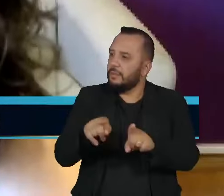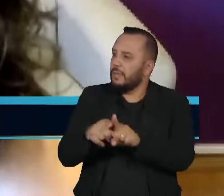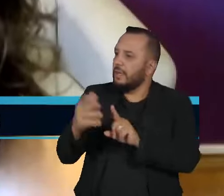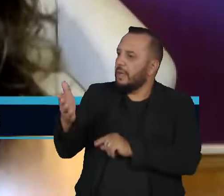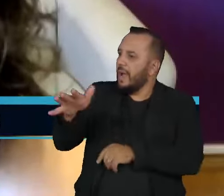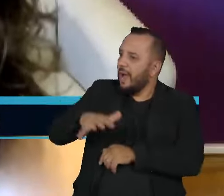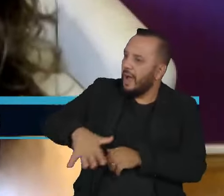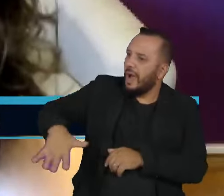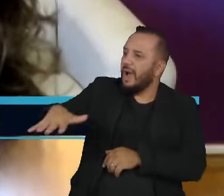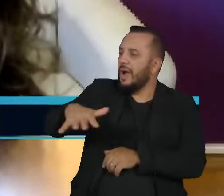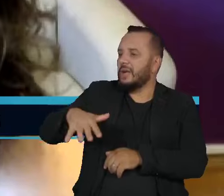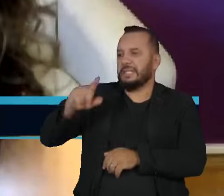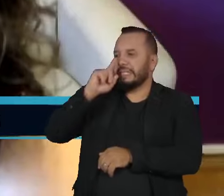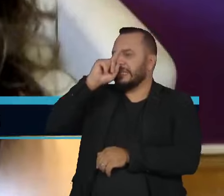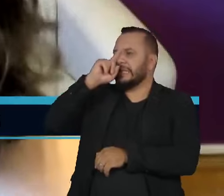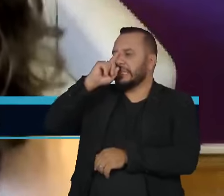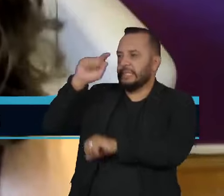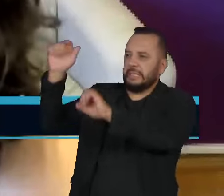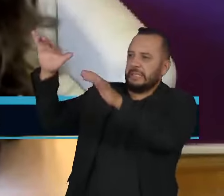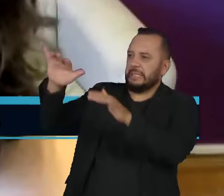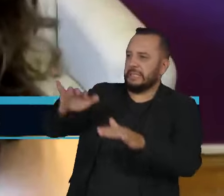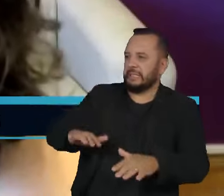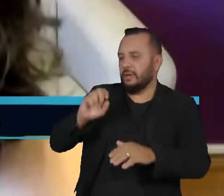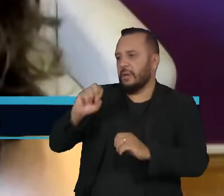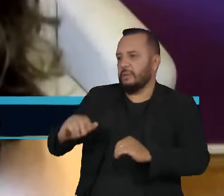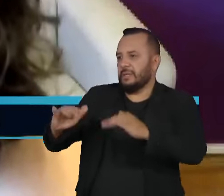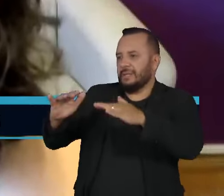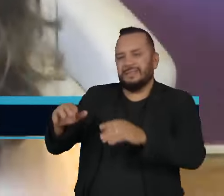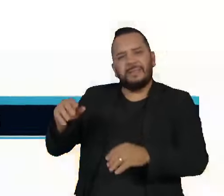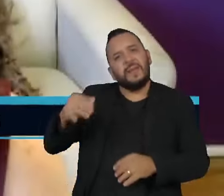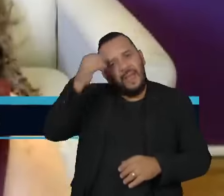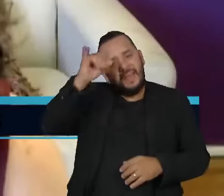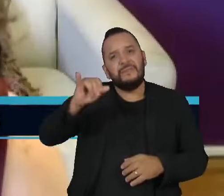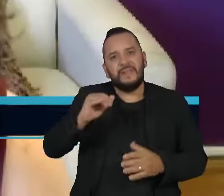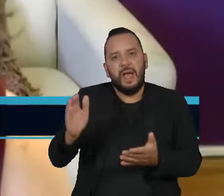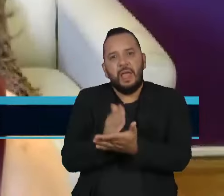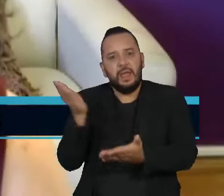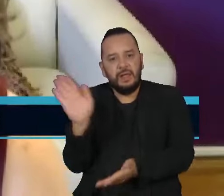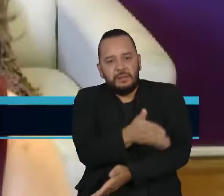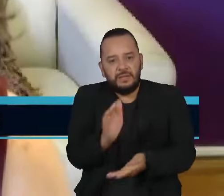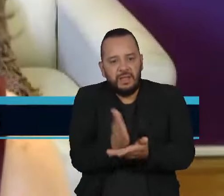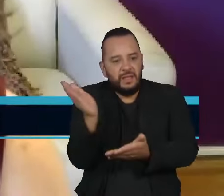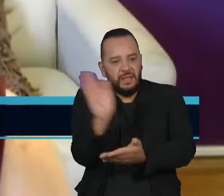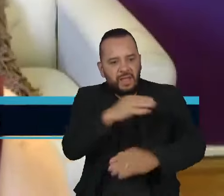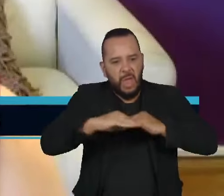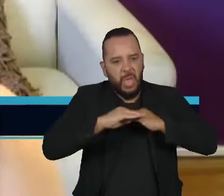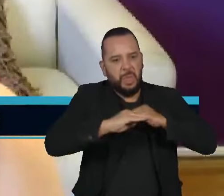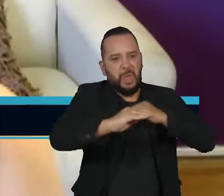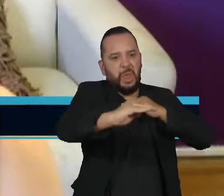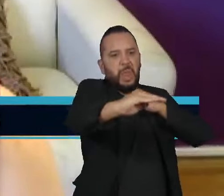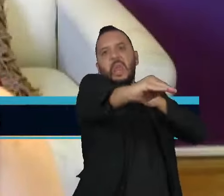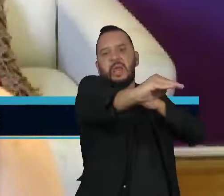que trabalhar na diminuição da impermeabilização do solo. Isso precisa ter um investimento dos municípios, especialmente dos